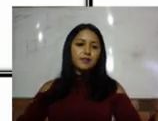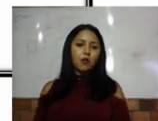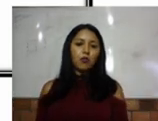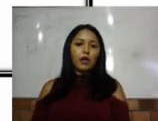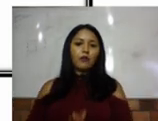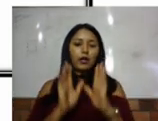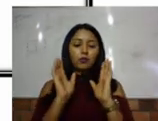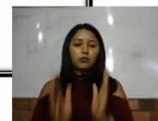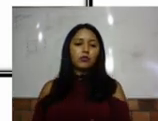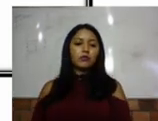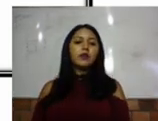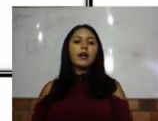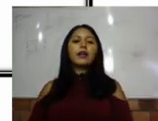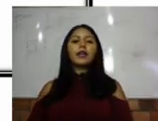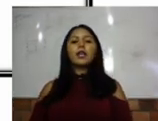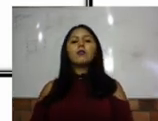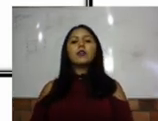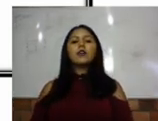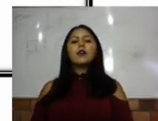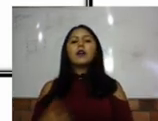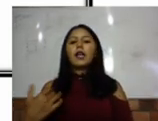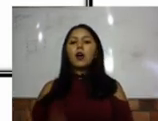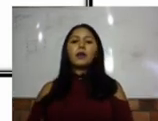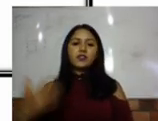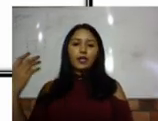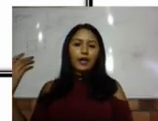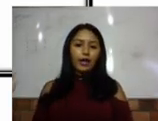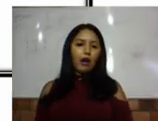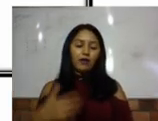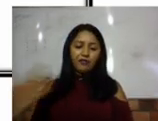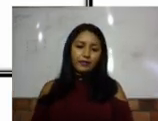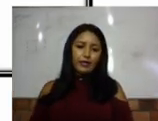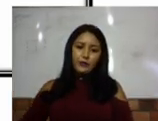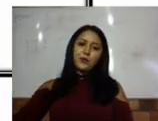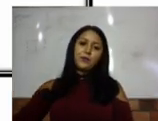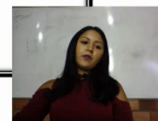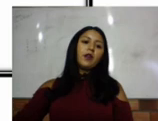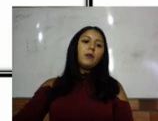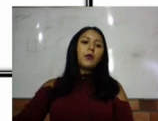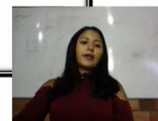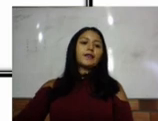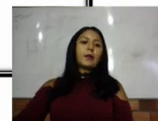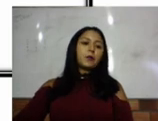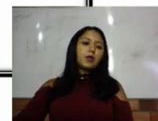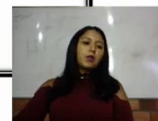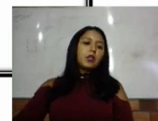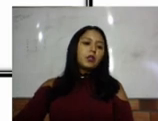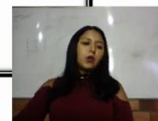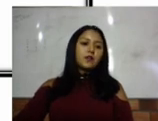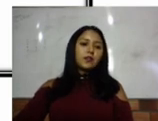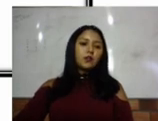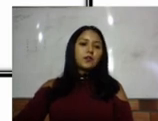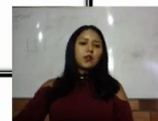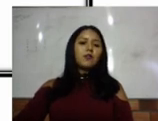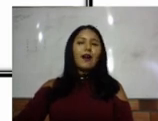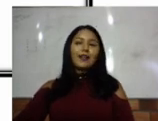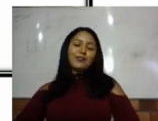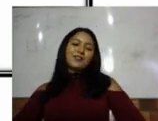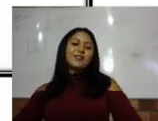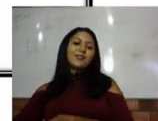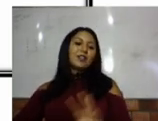é universal em qualquer lugar do mundo aquilo realmente é real e é verdade por exemplo